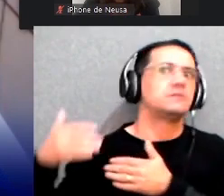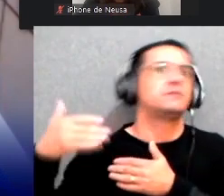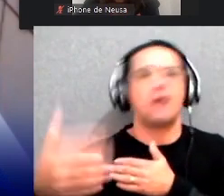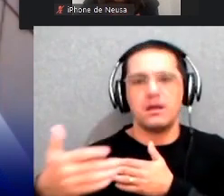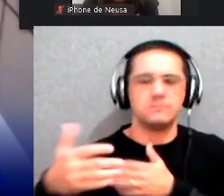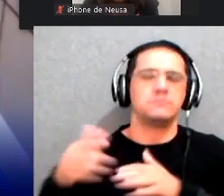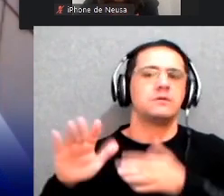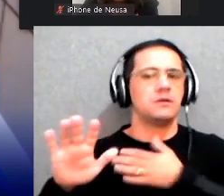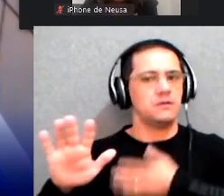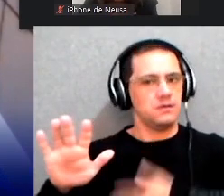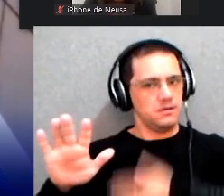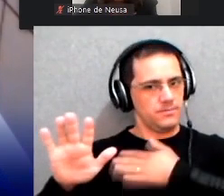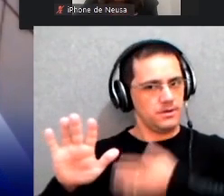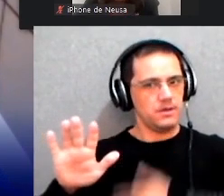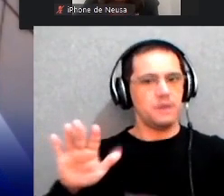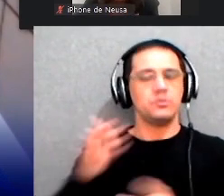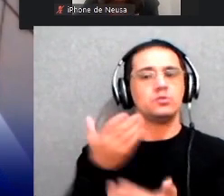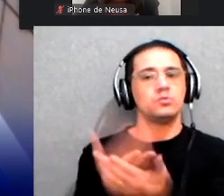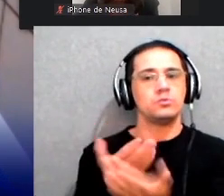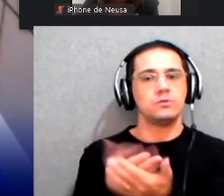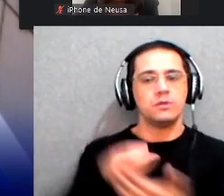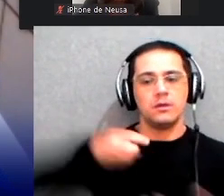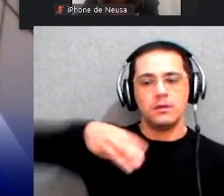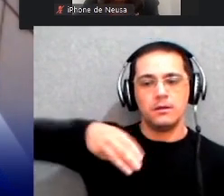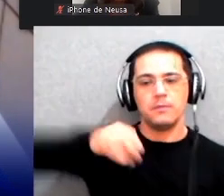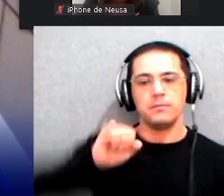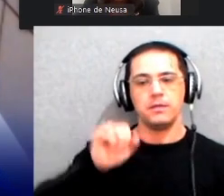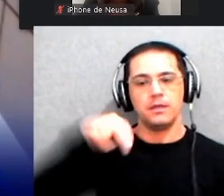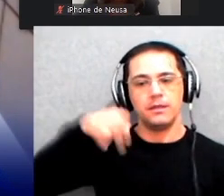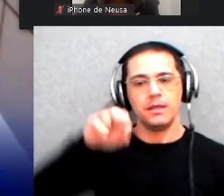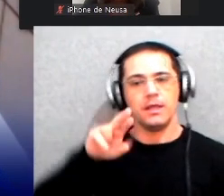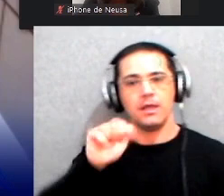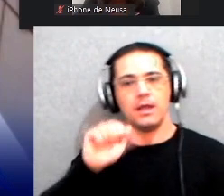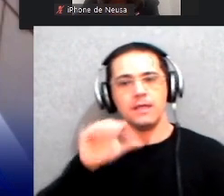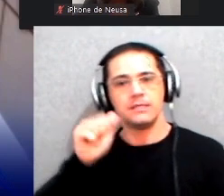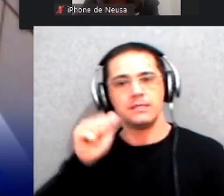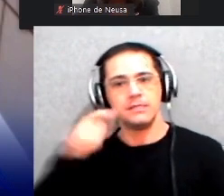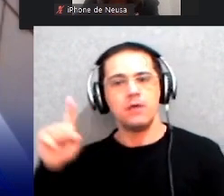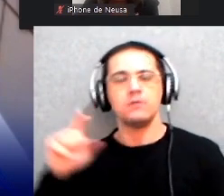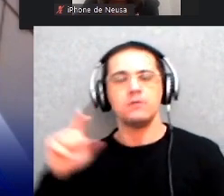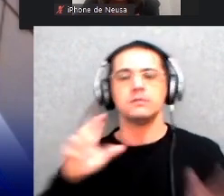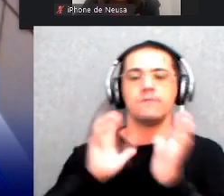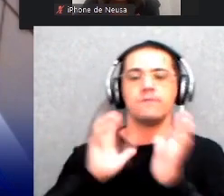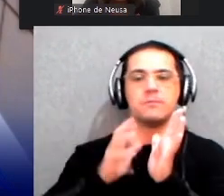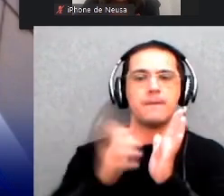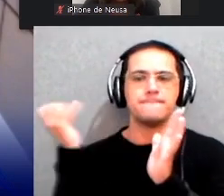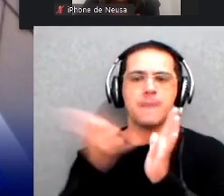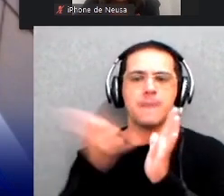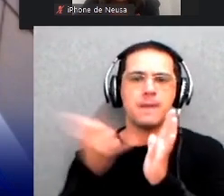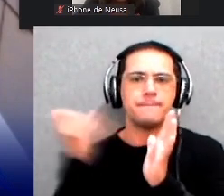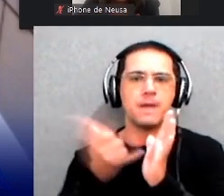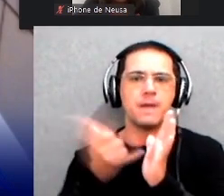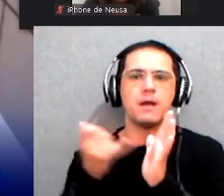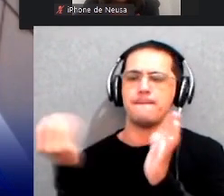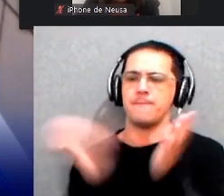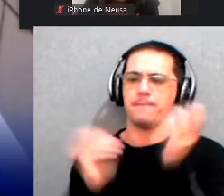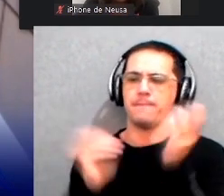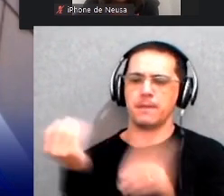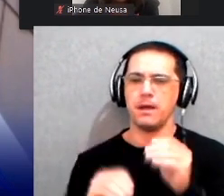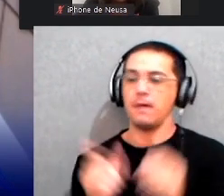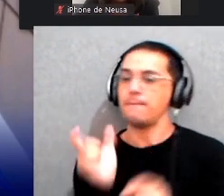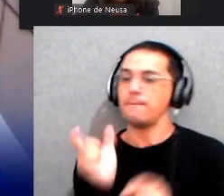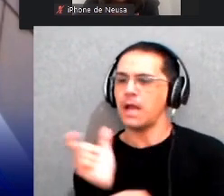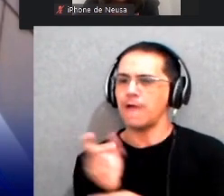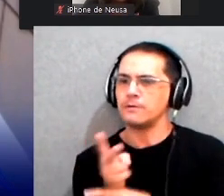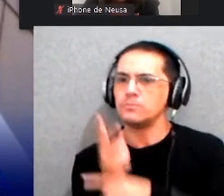é a mineração, o que é a inserção de dados, como é que se alimenta, como é que você trabalha com palavras-chave para tentar resistir. Eu